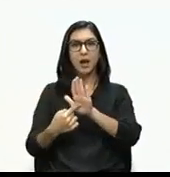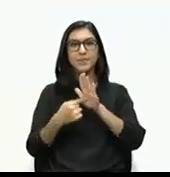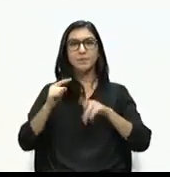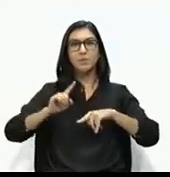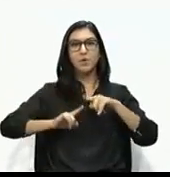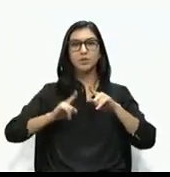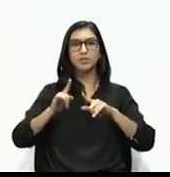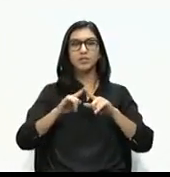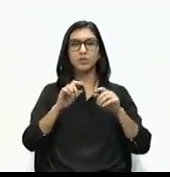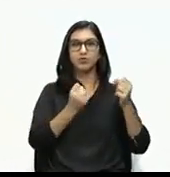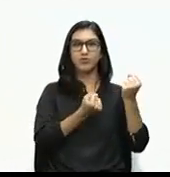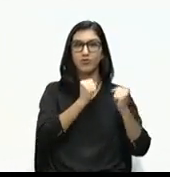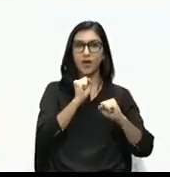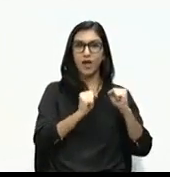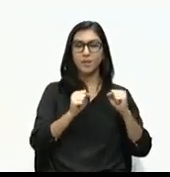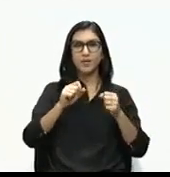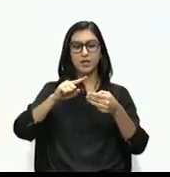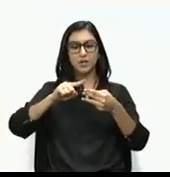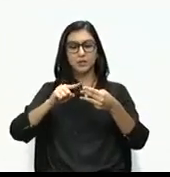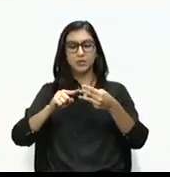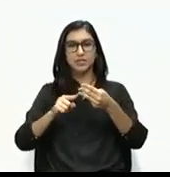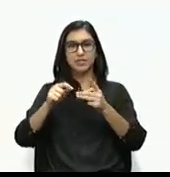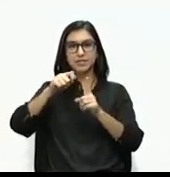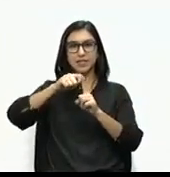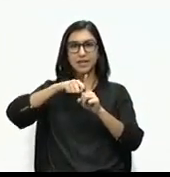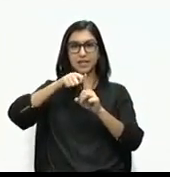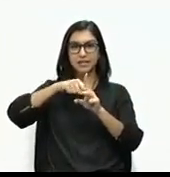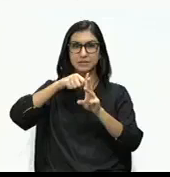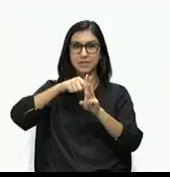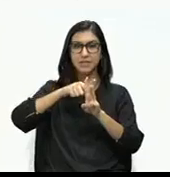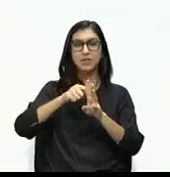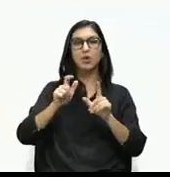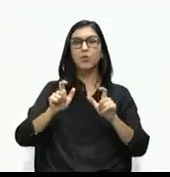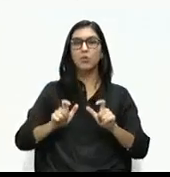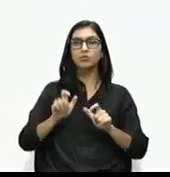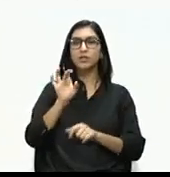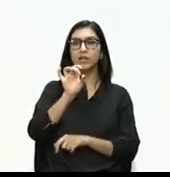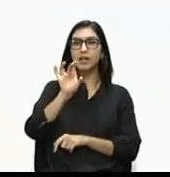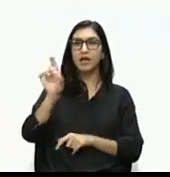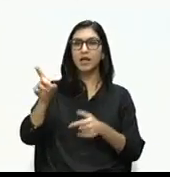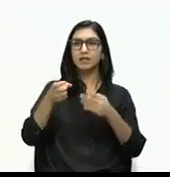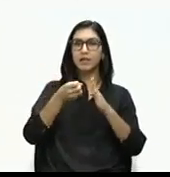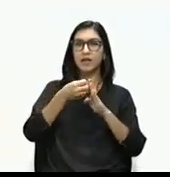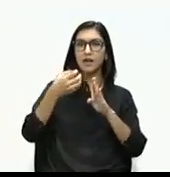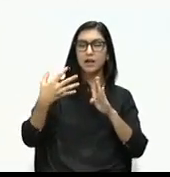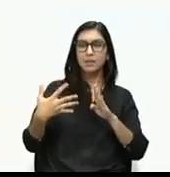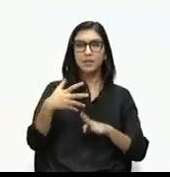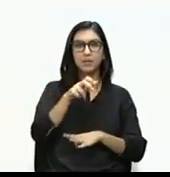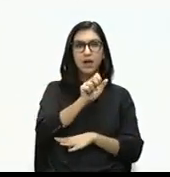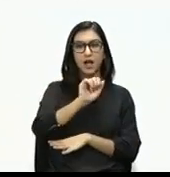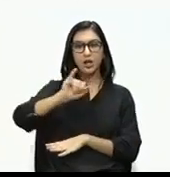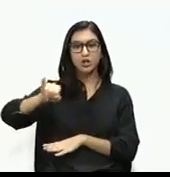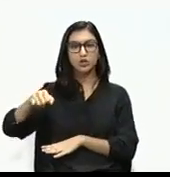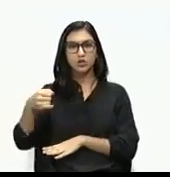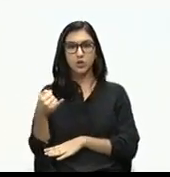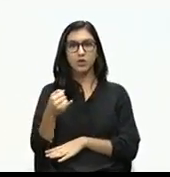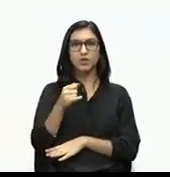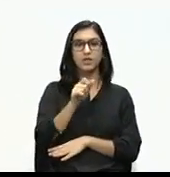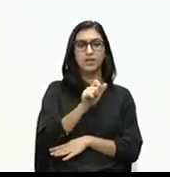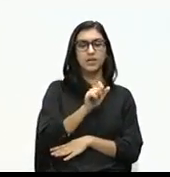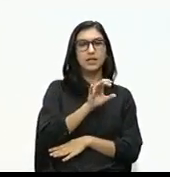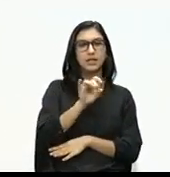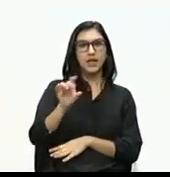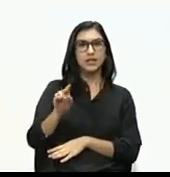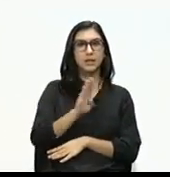produção dessas fábricas nesses 3 meses, onde cada elemento A e J da matriz A e cada